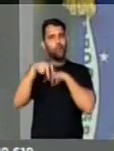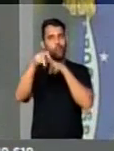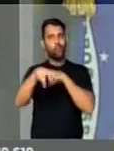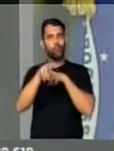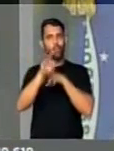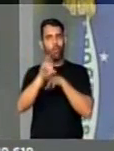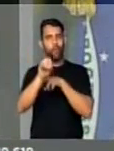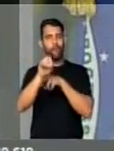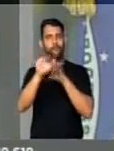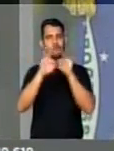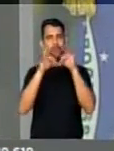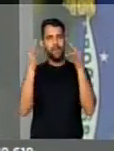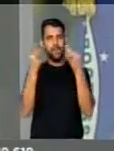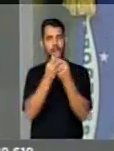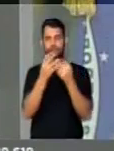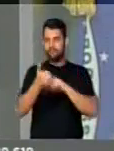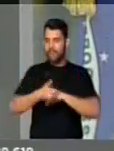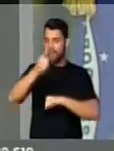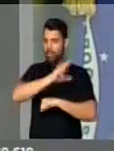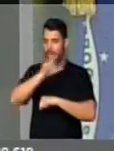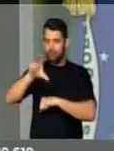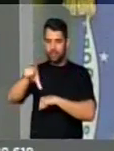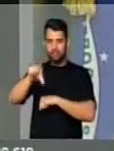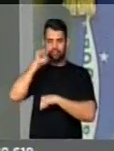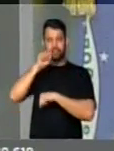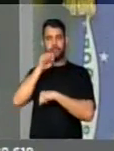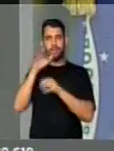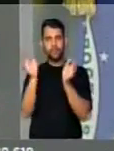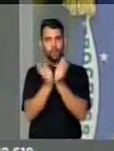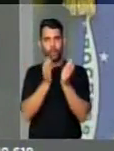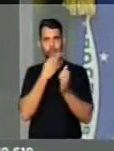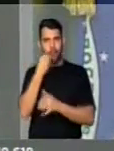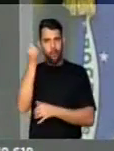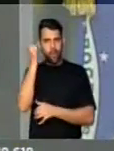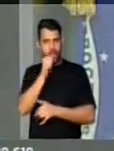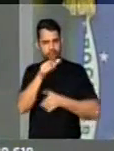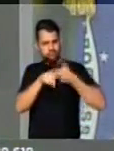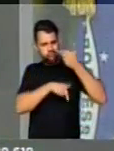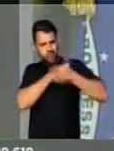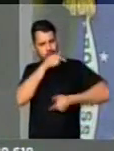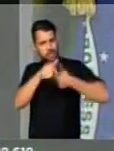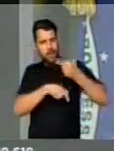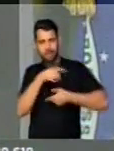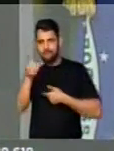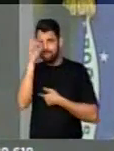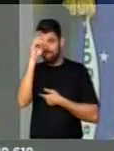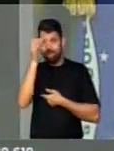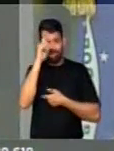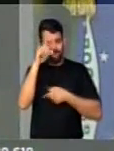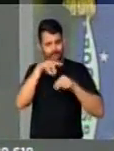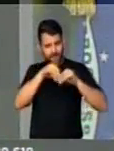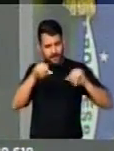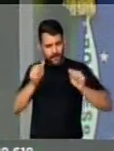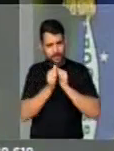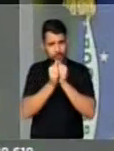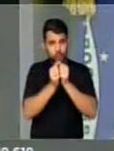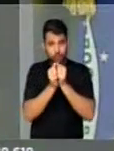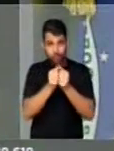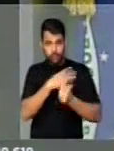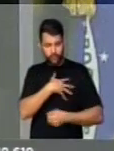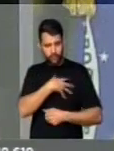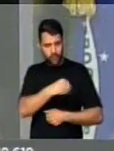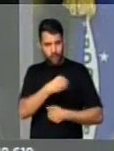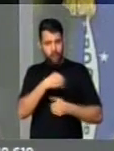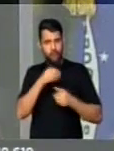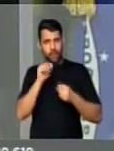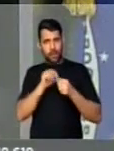que poderia ter sido escolhido para esse grupo de homens e mulheres que trabalham a terra e, junto com seus filhos,